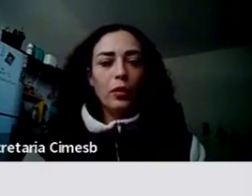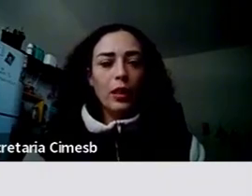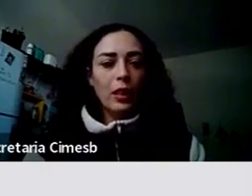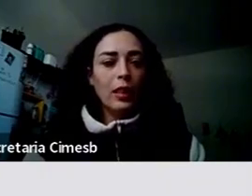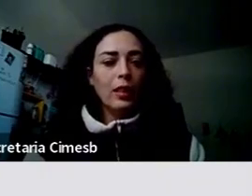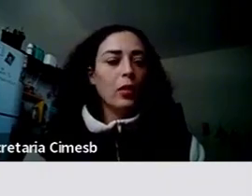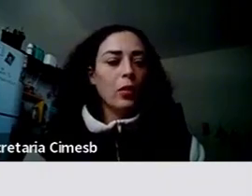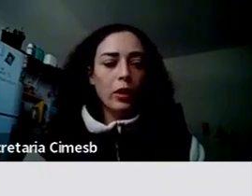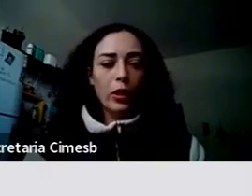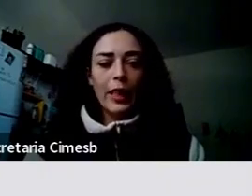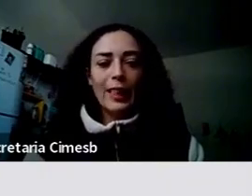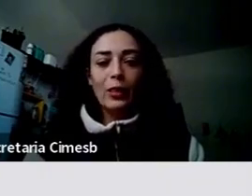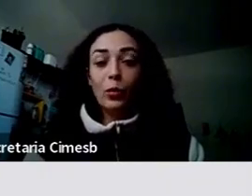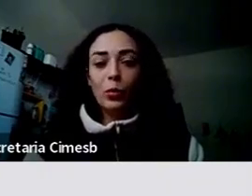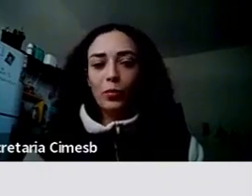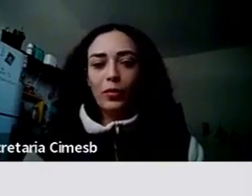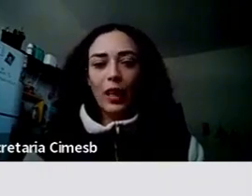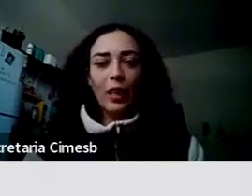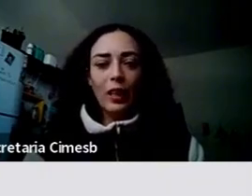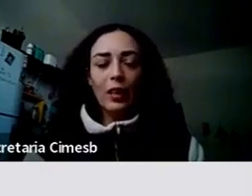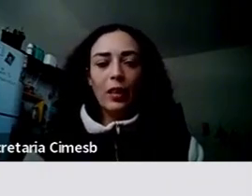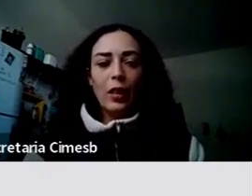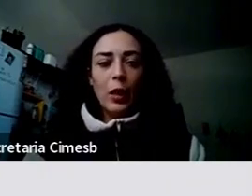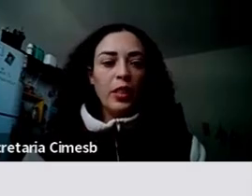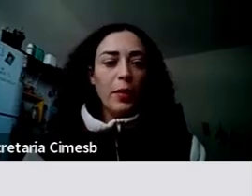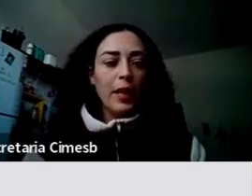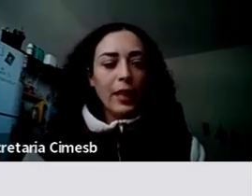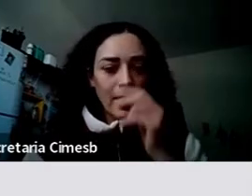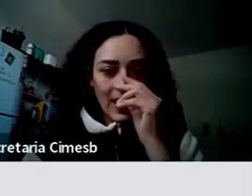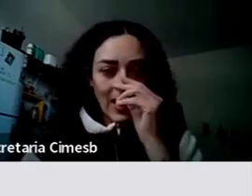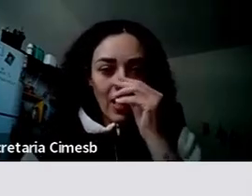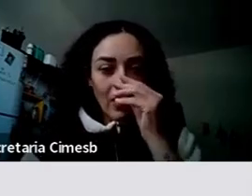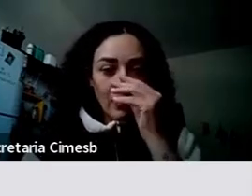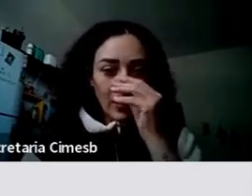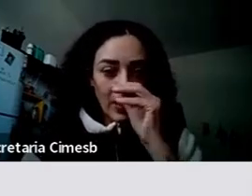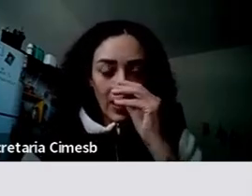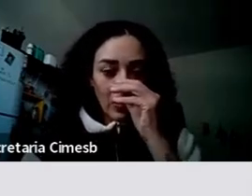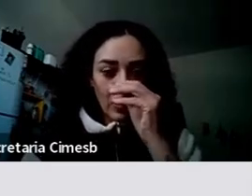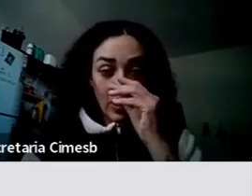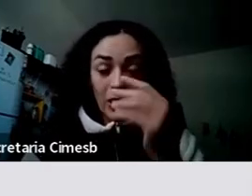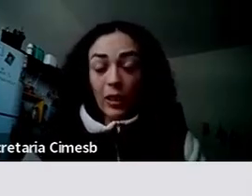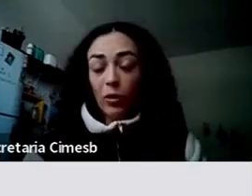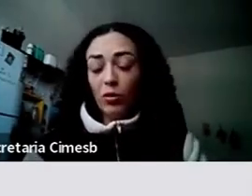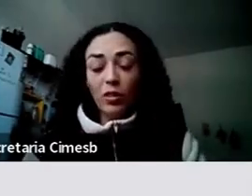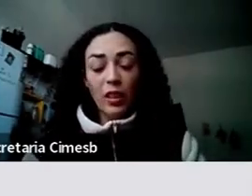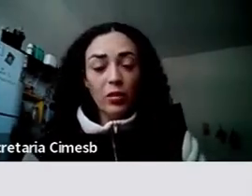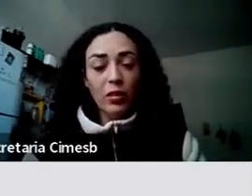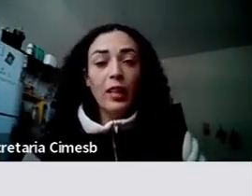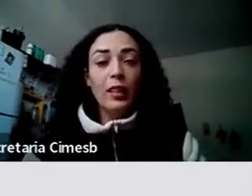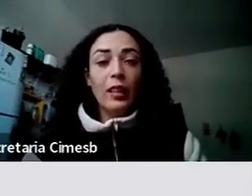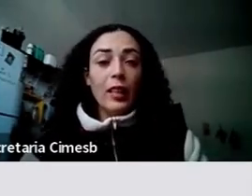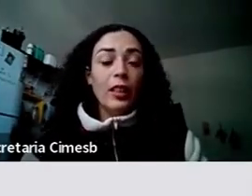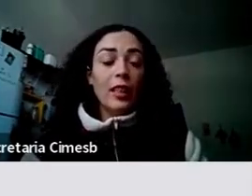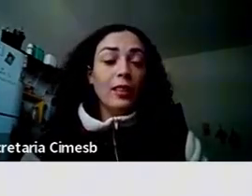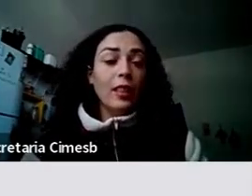sendo produzida, tem coisa chegando, tem muita coisa bacana, legal acontecendo. Então, a gente tem surdos tanto